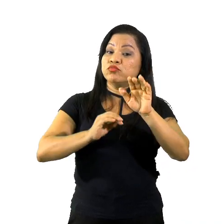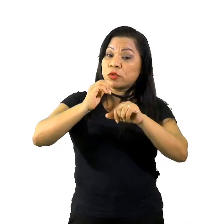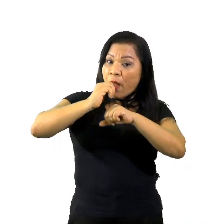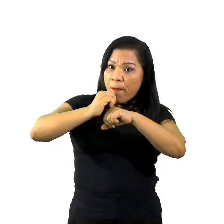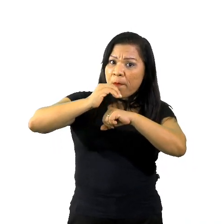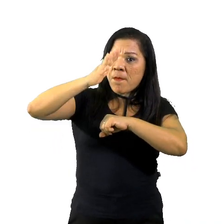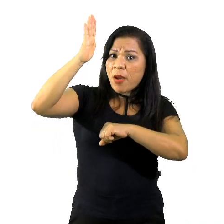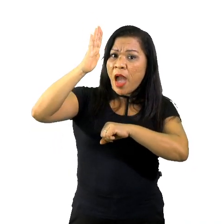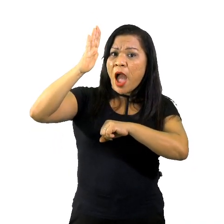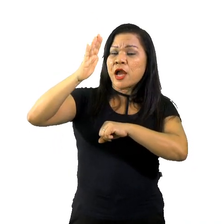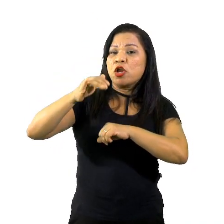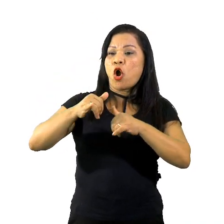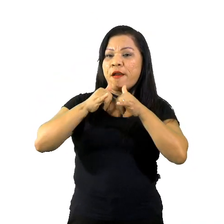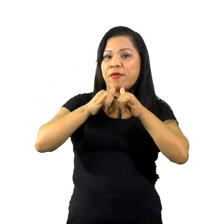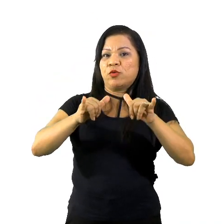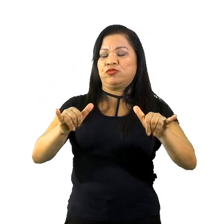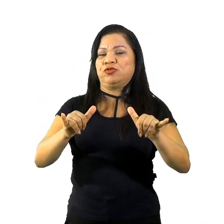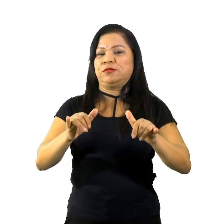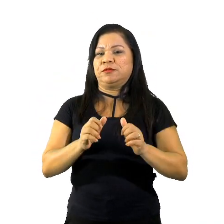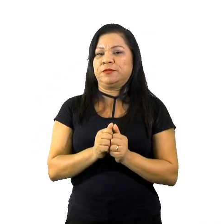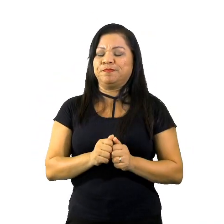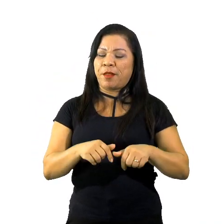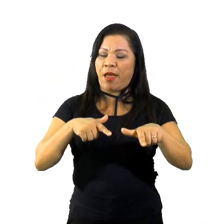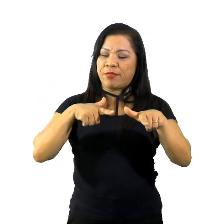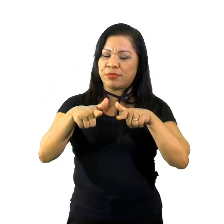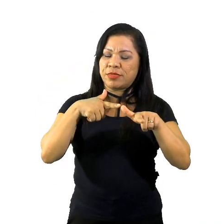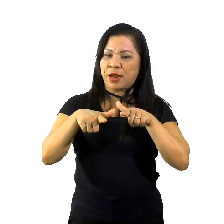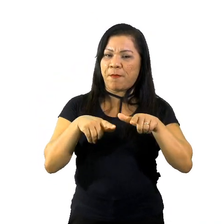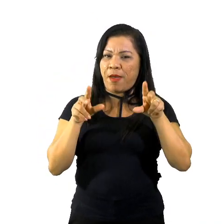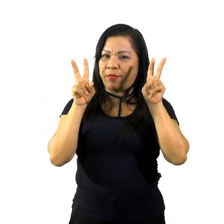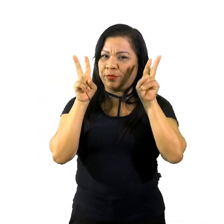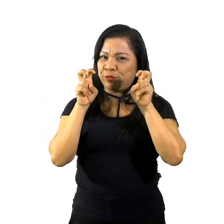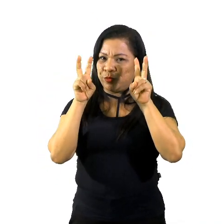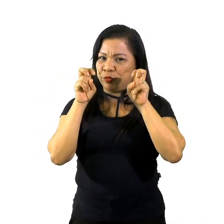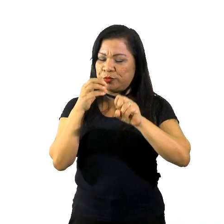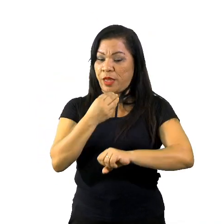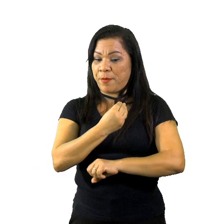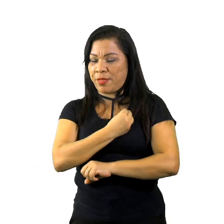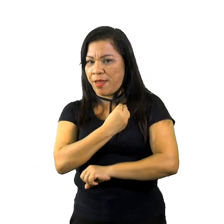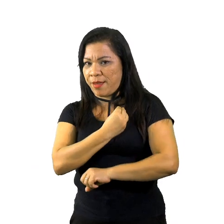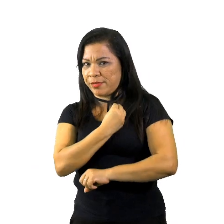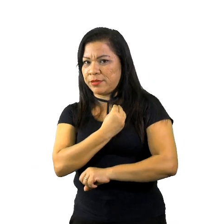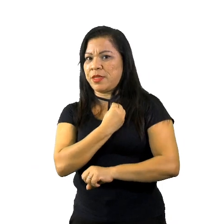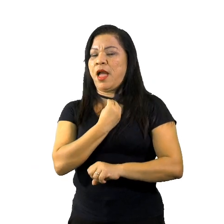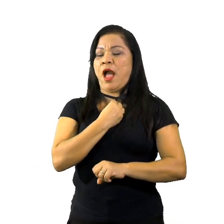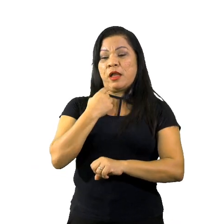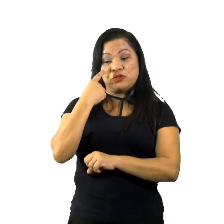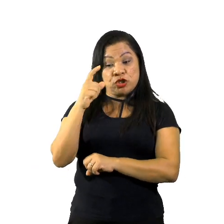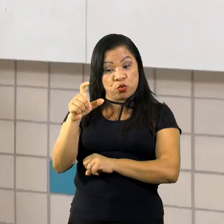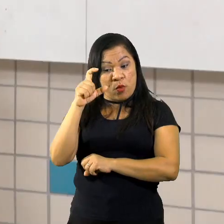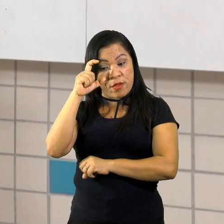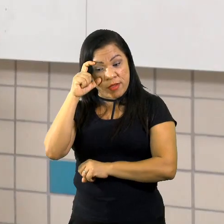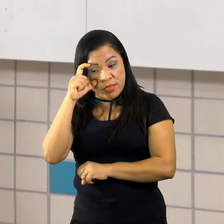notícia. Trabalha com temas da realidade e de interesse da comunidade.